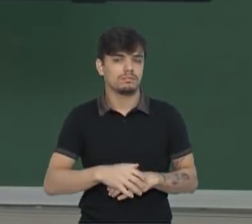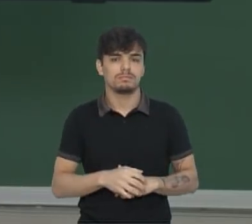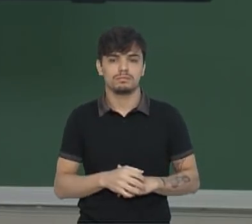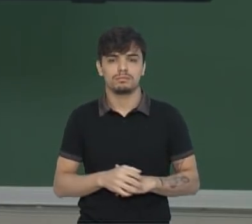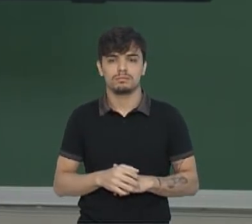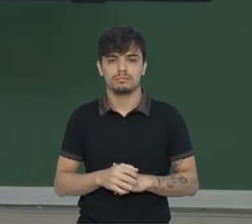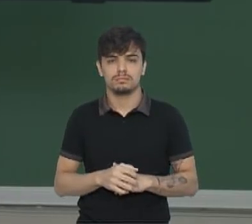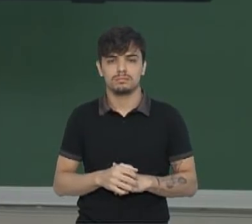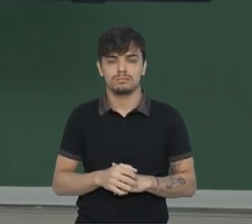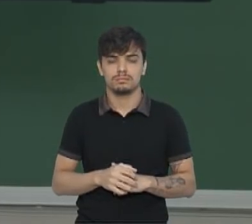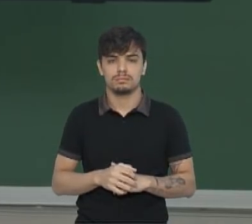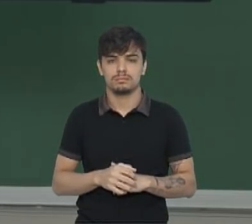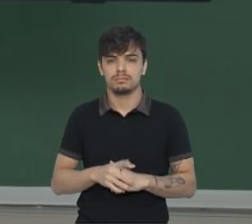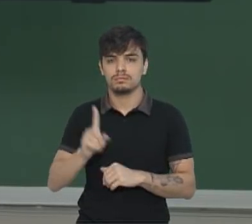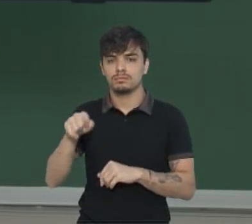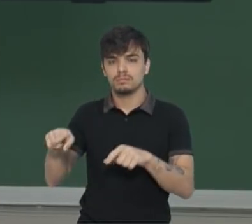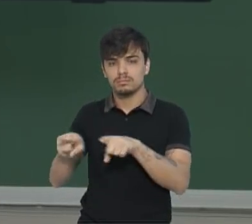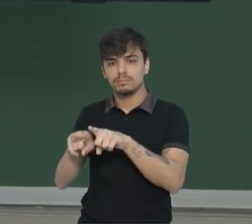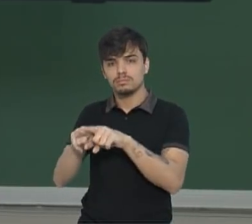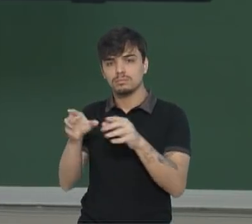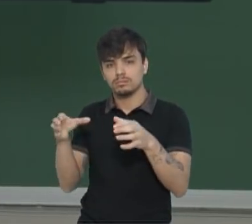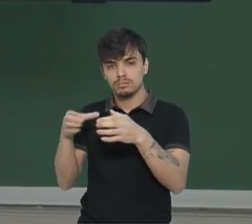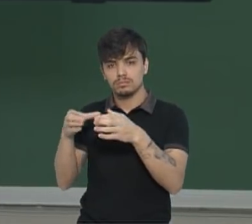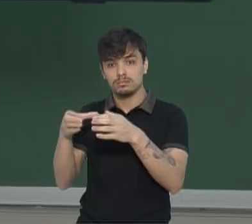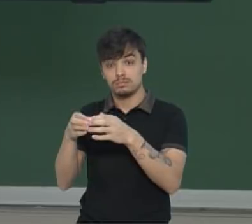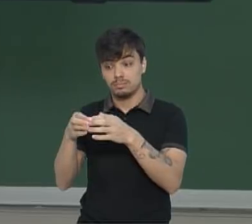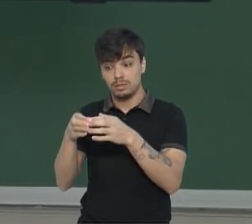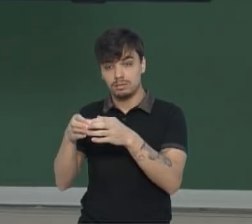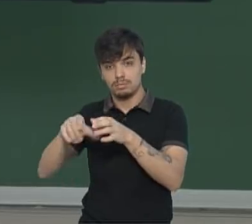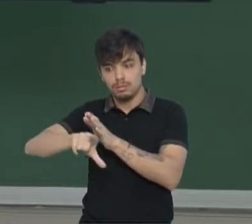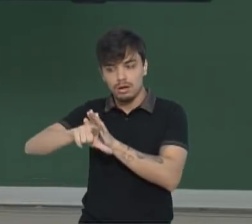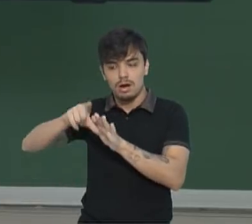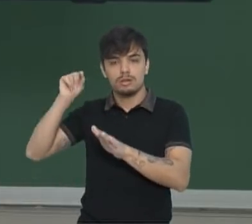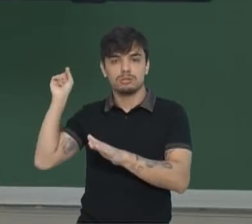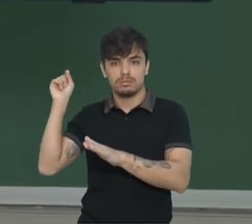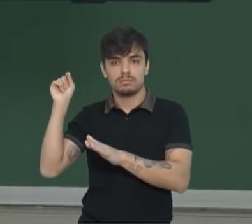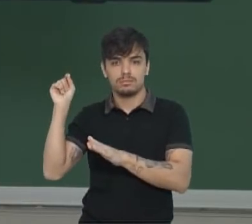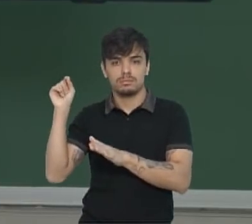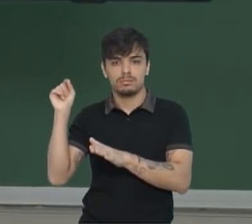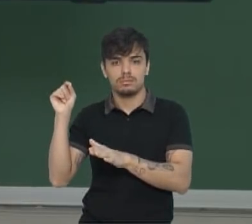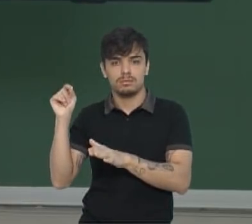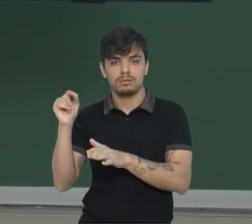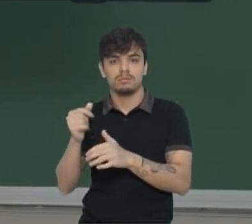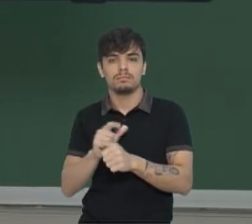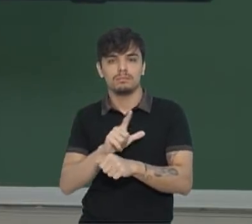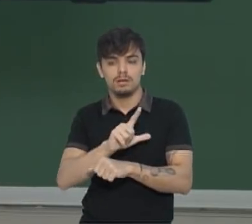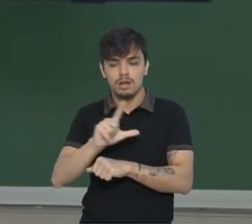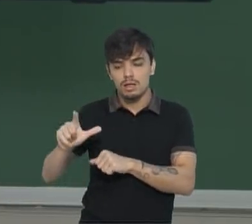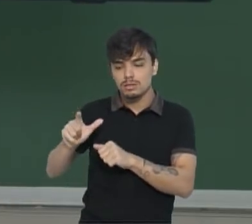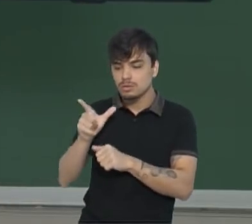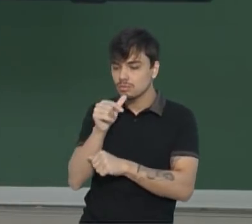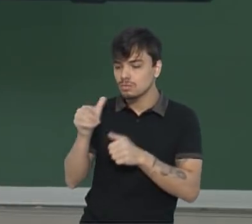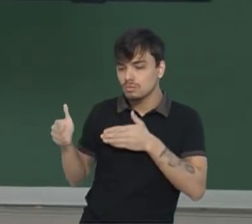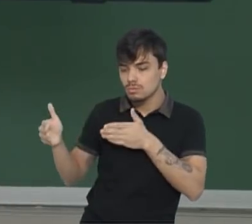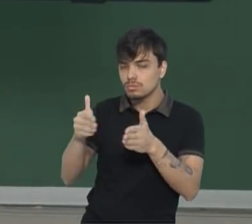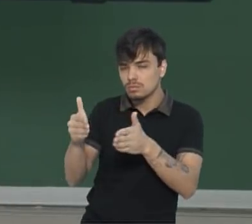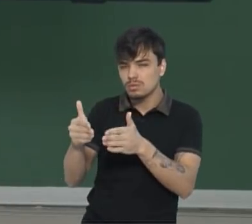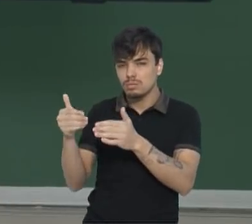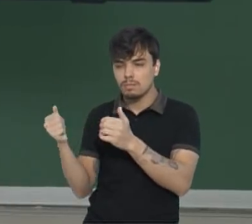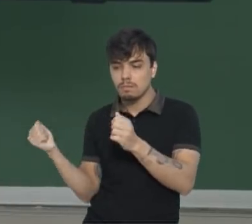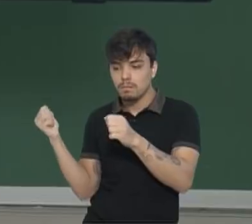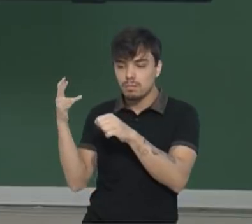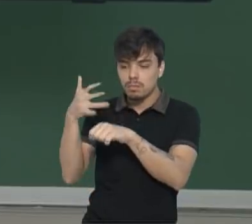São considerados uma das tribos germânicas mais antigas, que vieram da área leste do rio Oder. Tá? Então os burgúndios